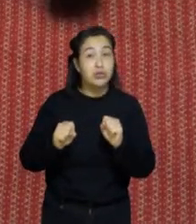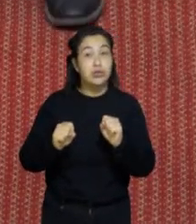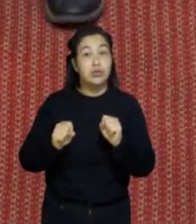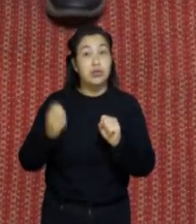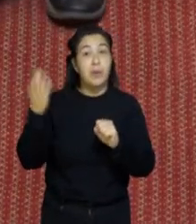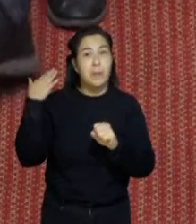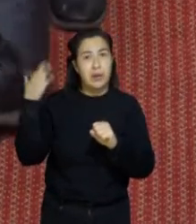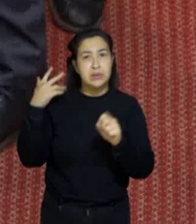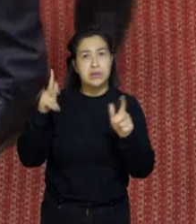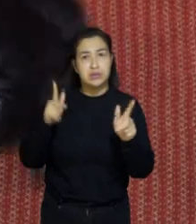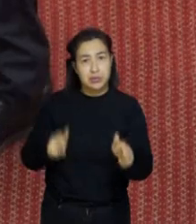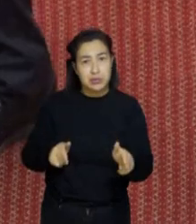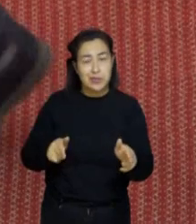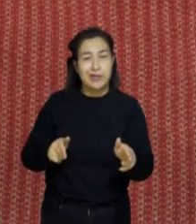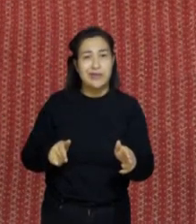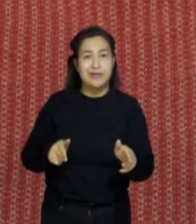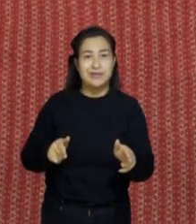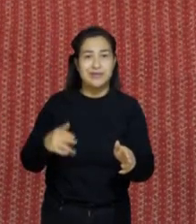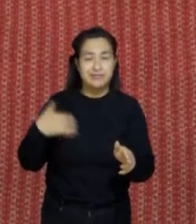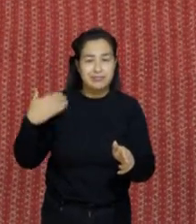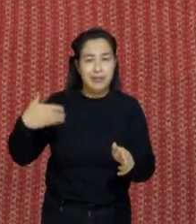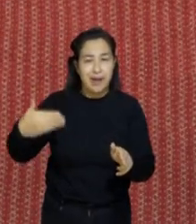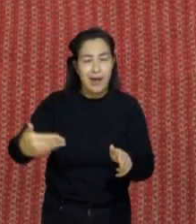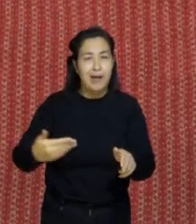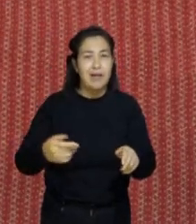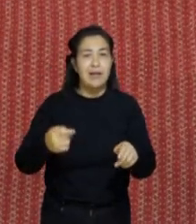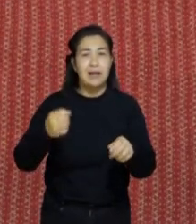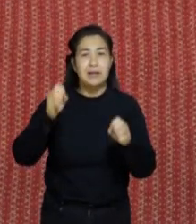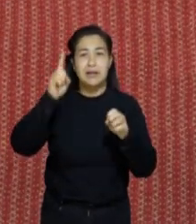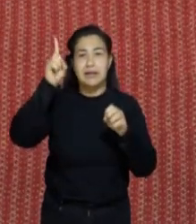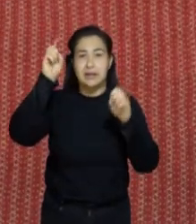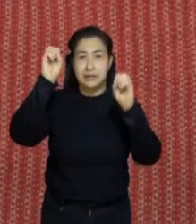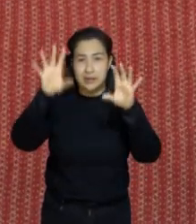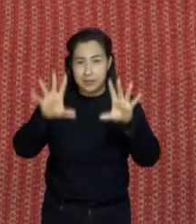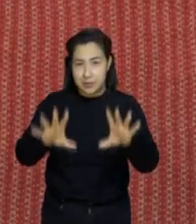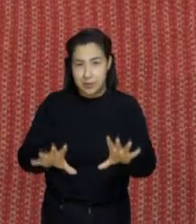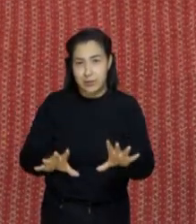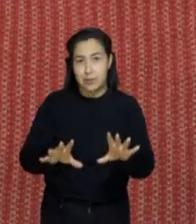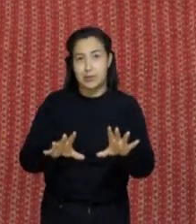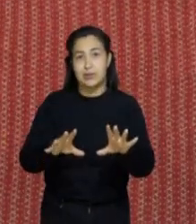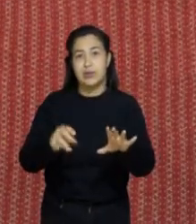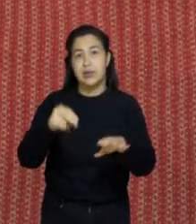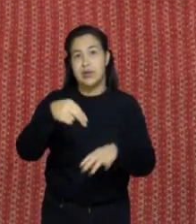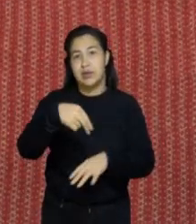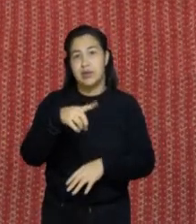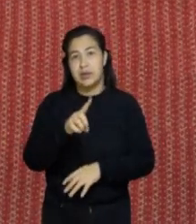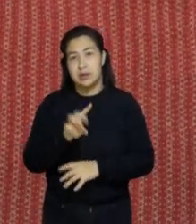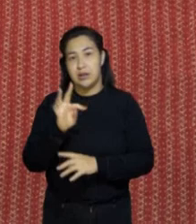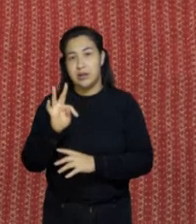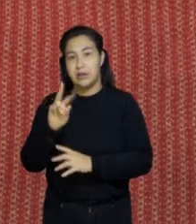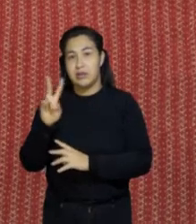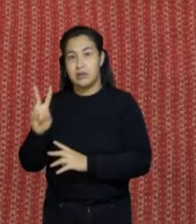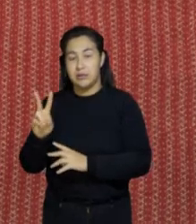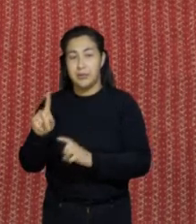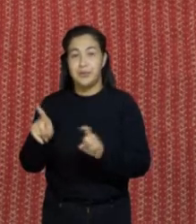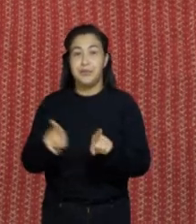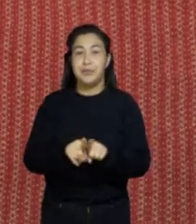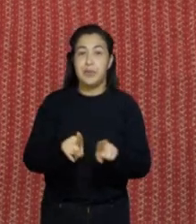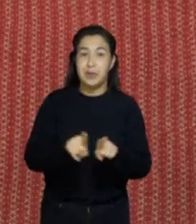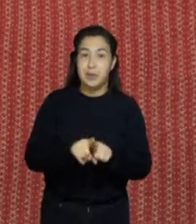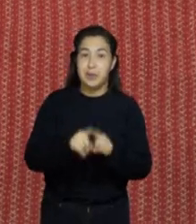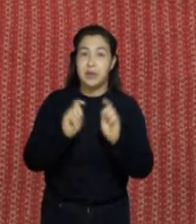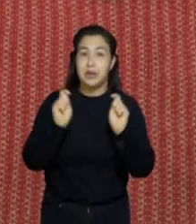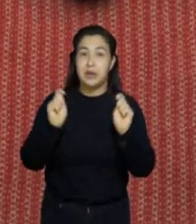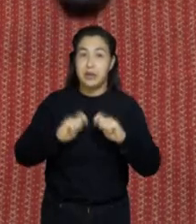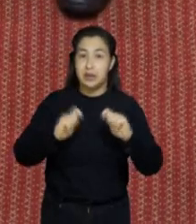assim sucessivamente. Então, desejar aqui que Deus abençoe e continue abençoando a NDTV e que leve aos